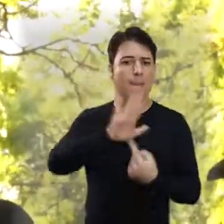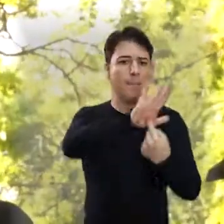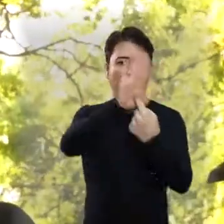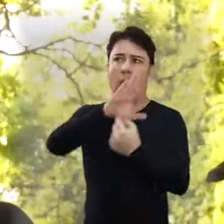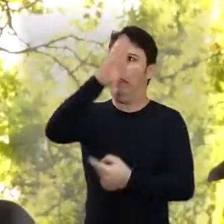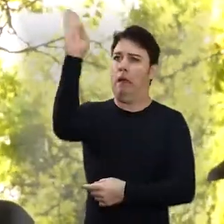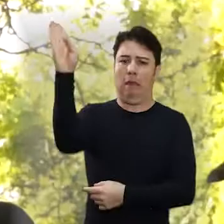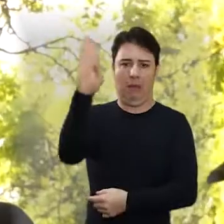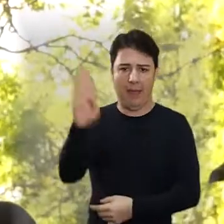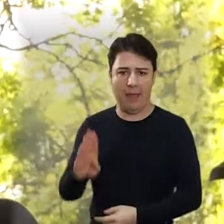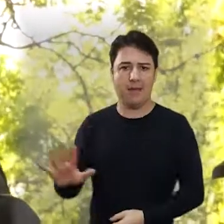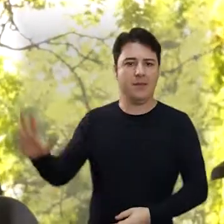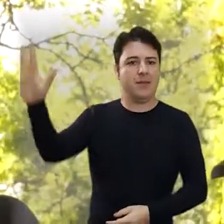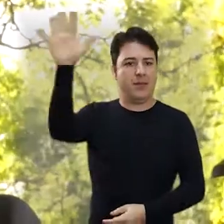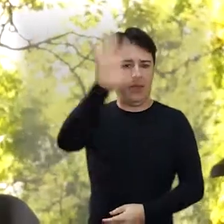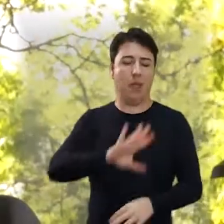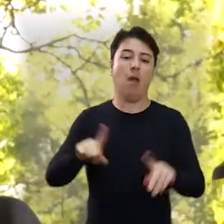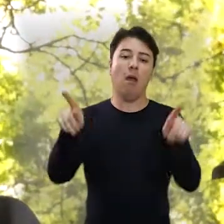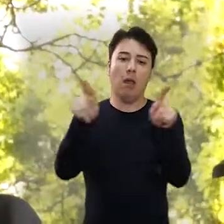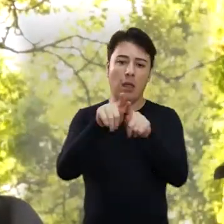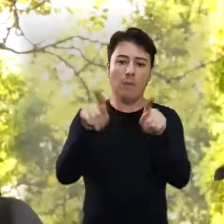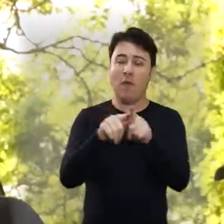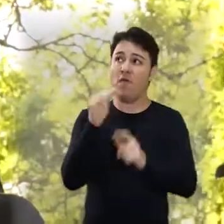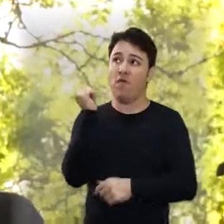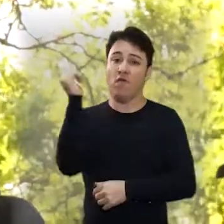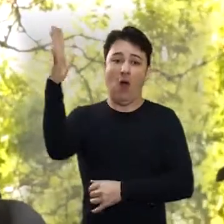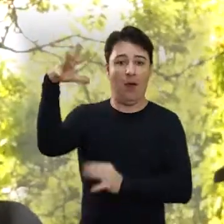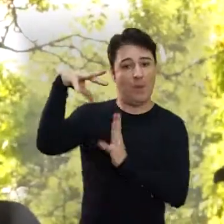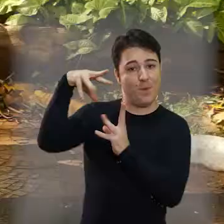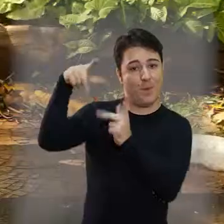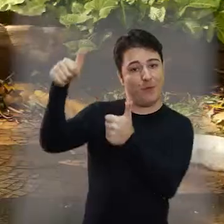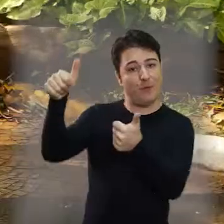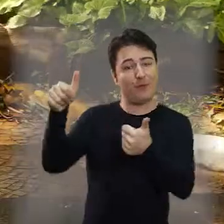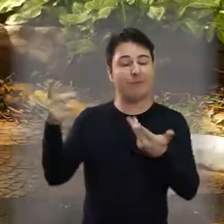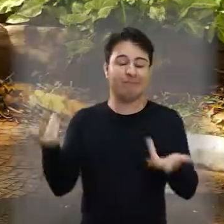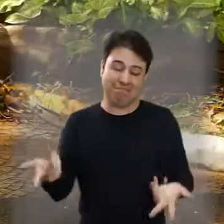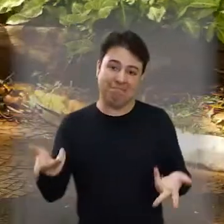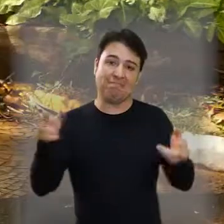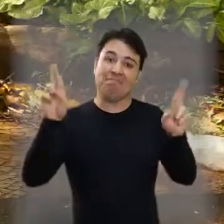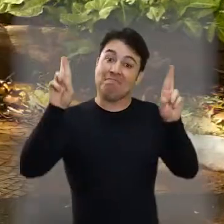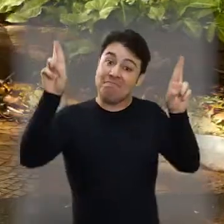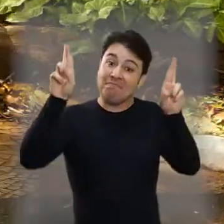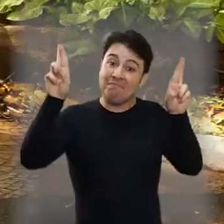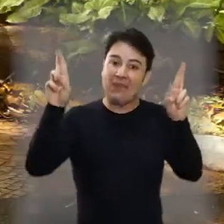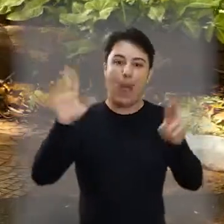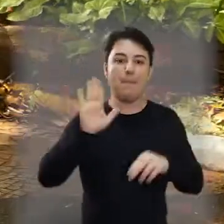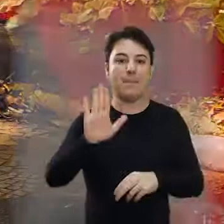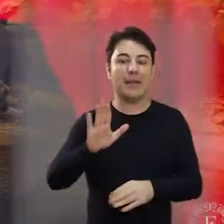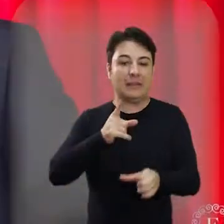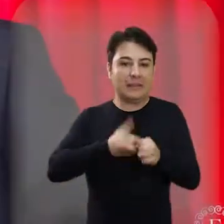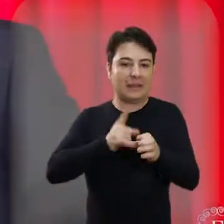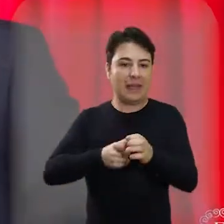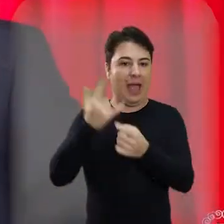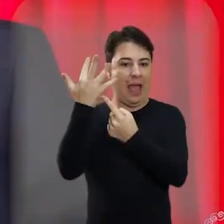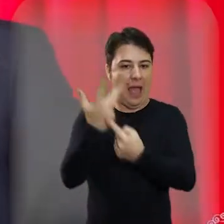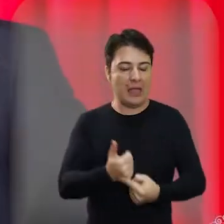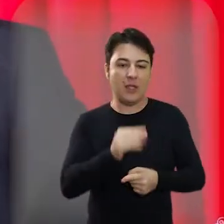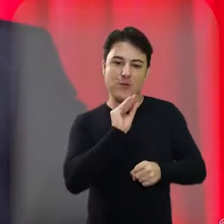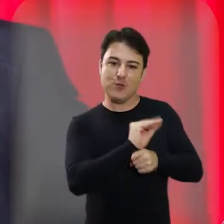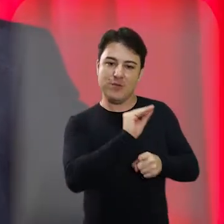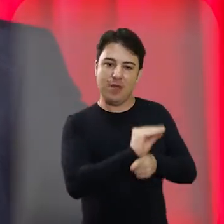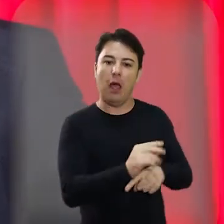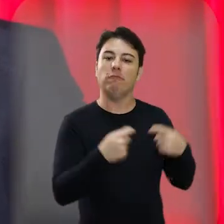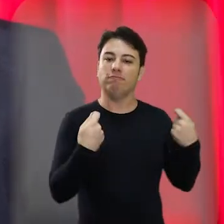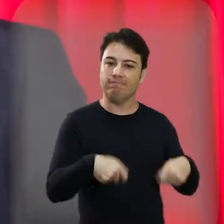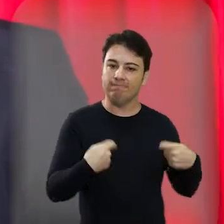levar um pouco daquilo que eu acredito, um pouco do que eu faço para outros lugares aqui do Brasil, quem sabe do mundo, mas eu acho que